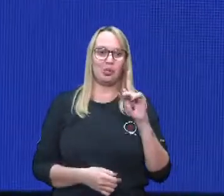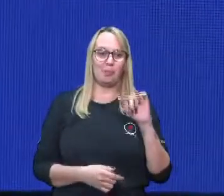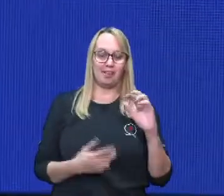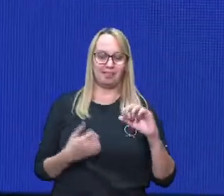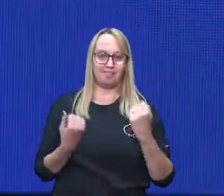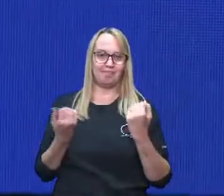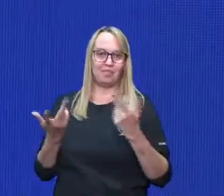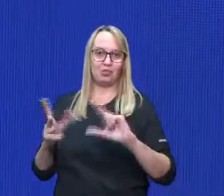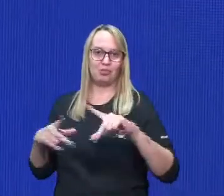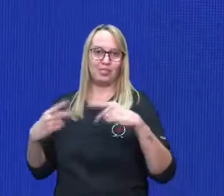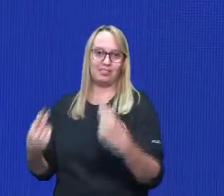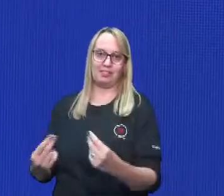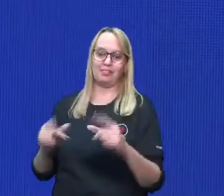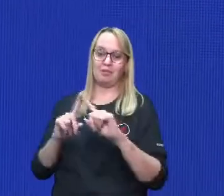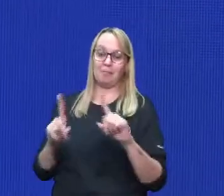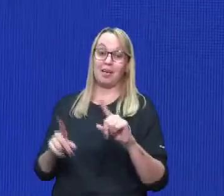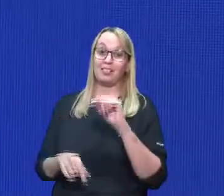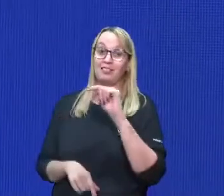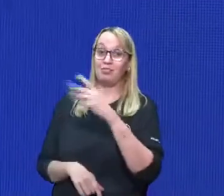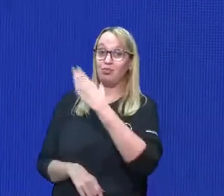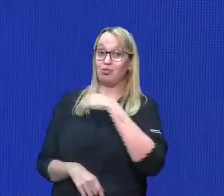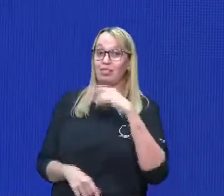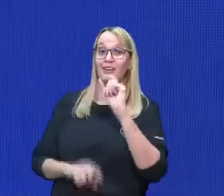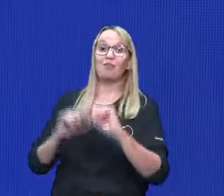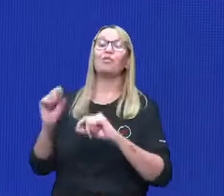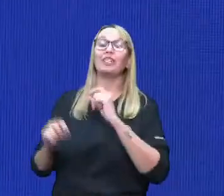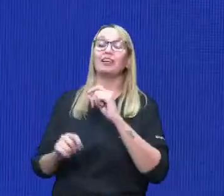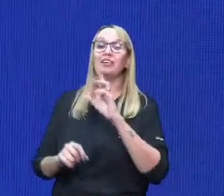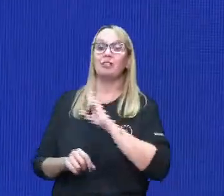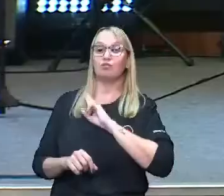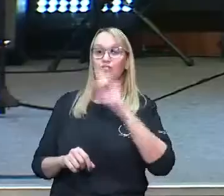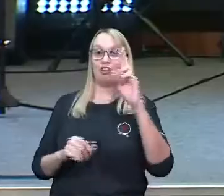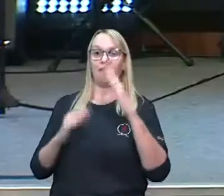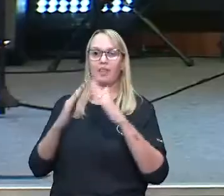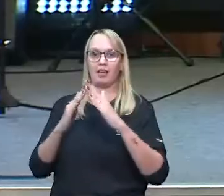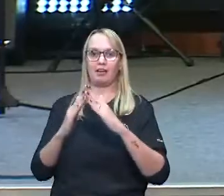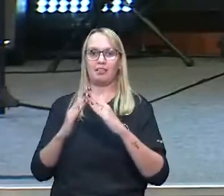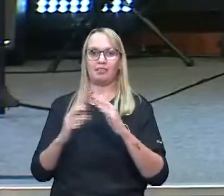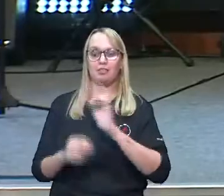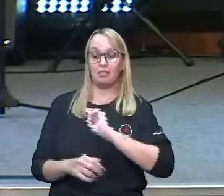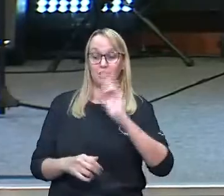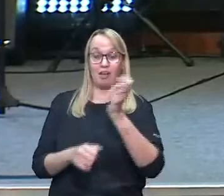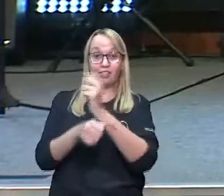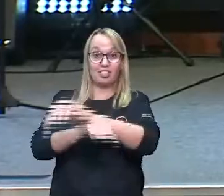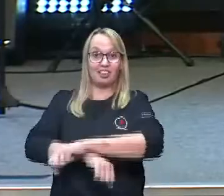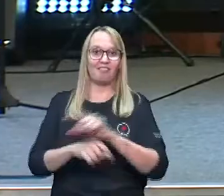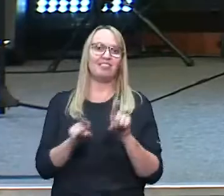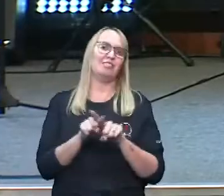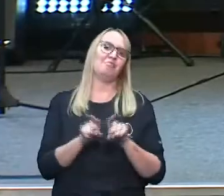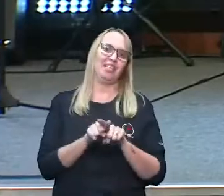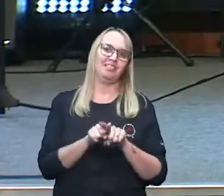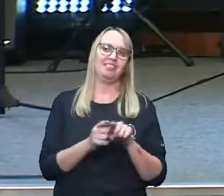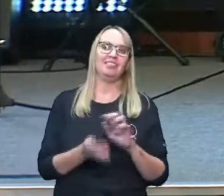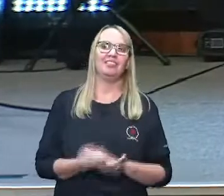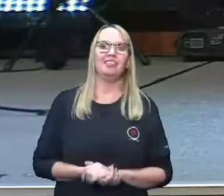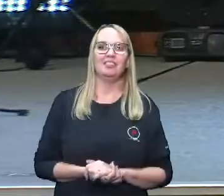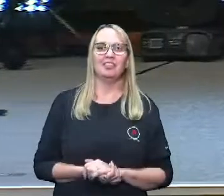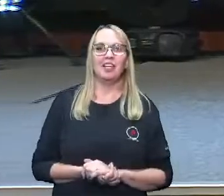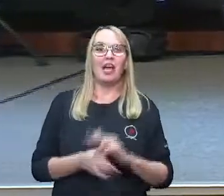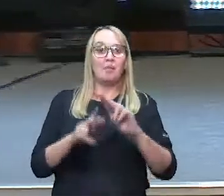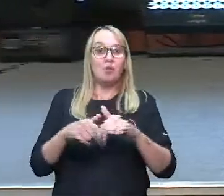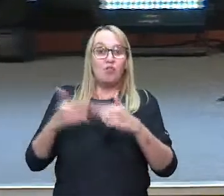Mas virou o quê? O chefe da casa, dos escravos. E aí, ele por